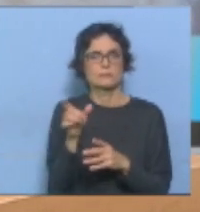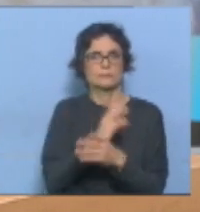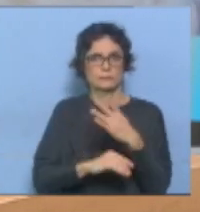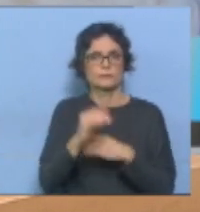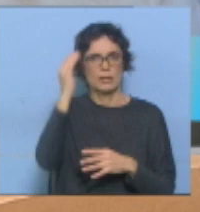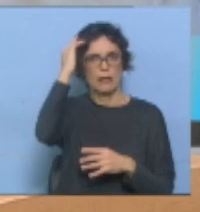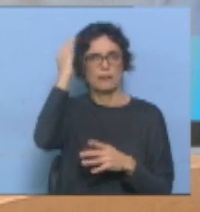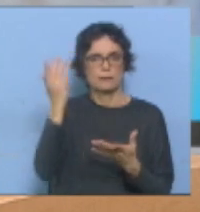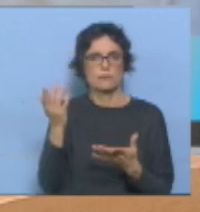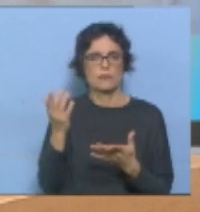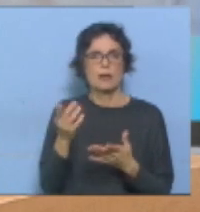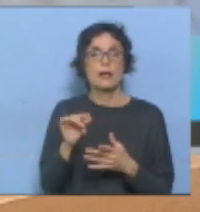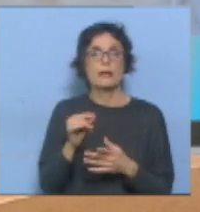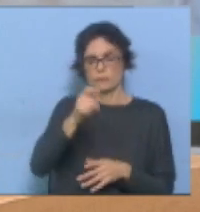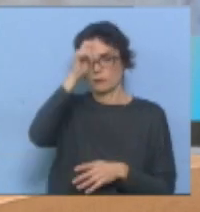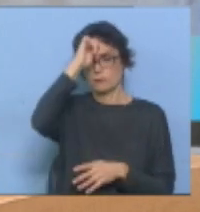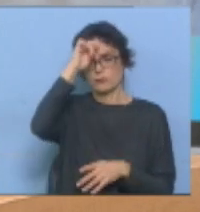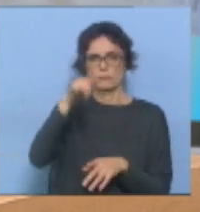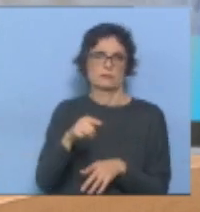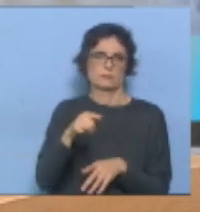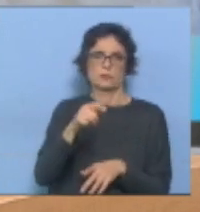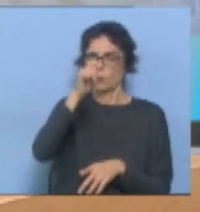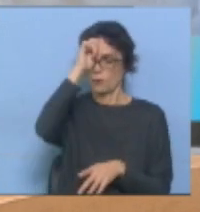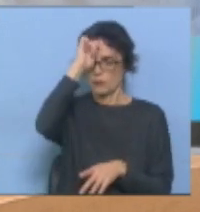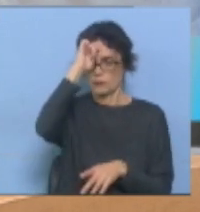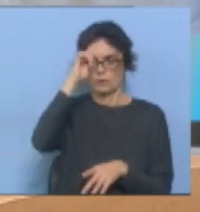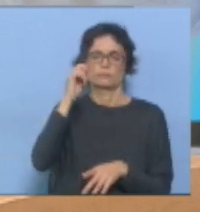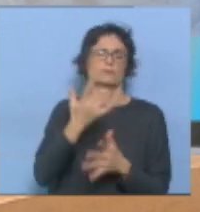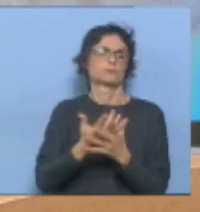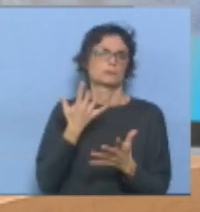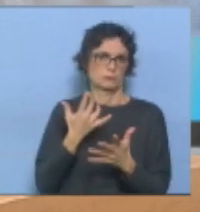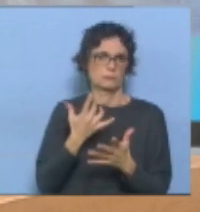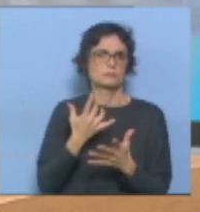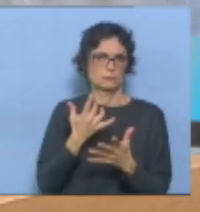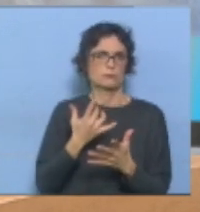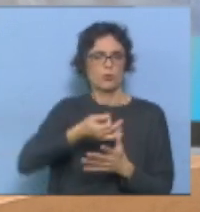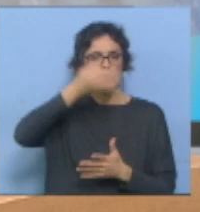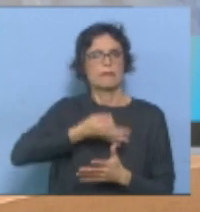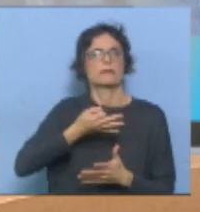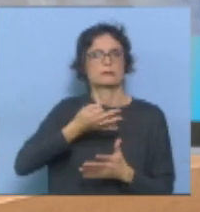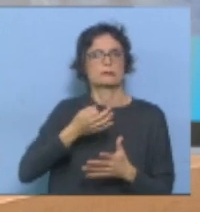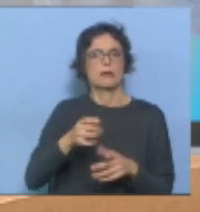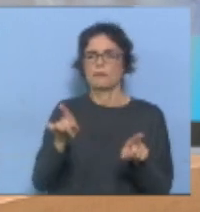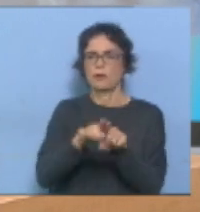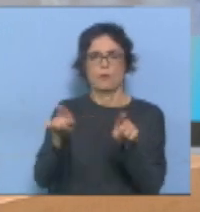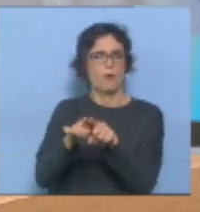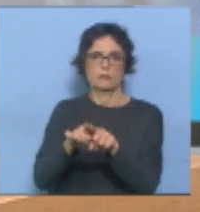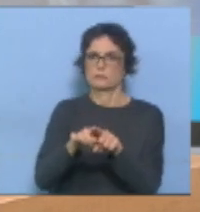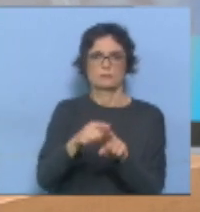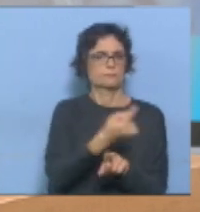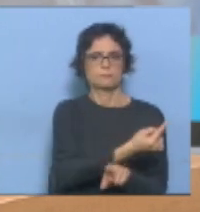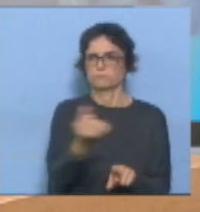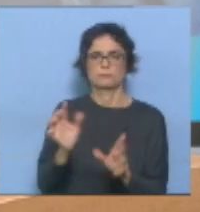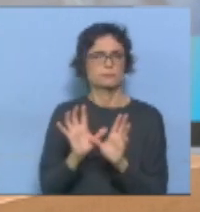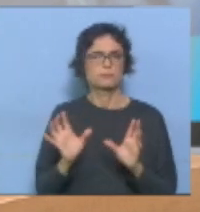também. E o respeito. Considerar que todas as pessoas, que a dignidade é igual em todas as pessoas e que todas